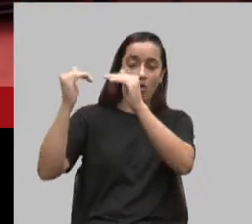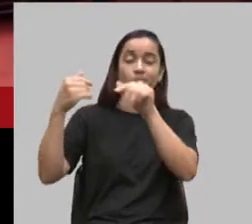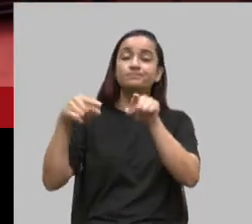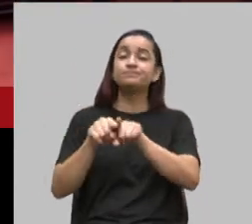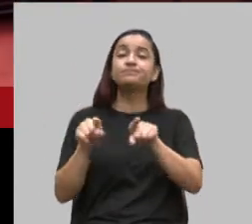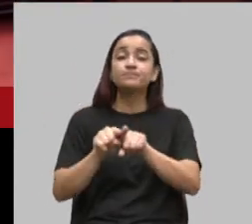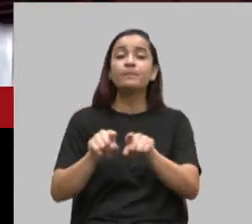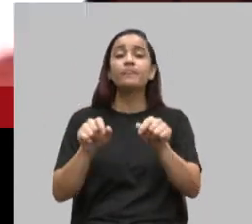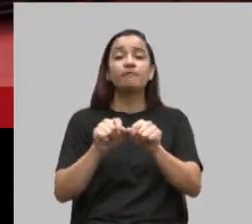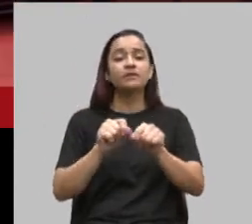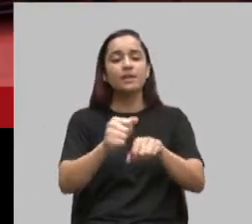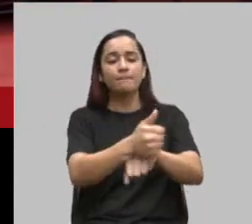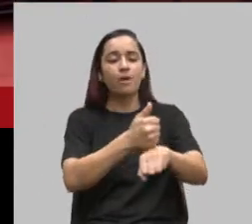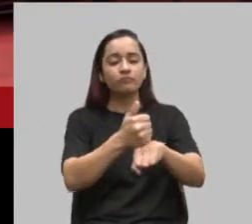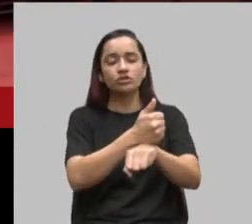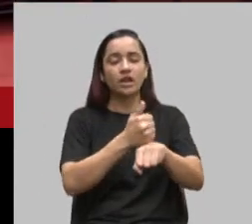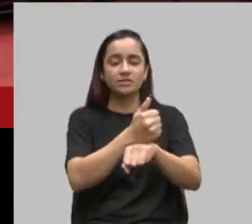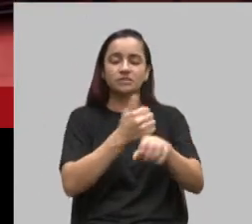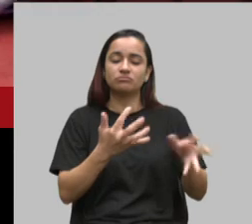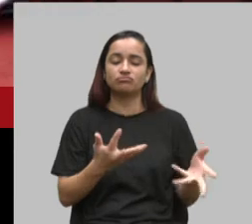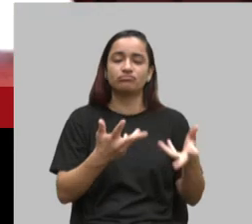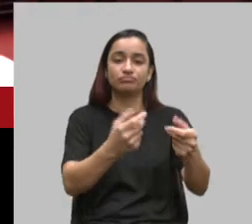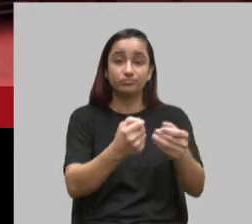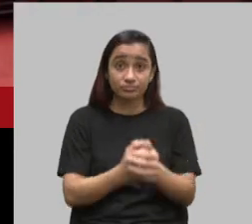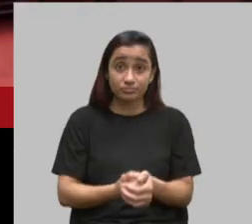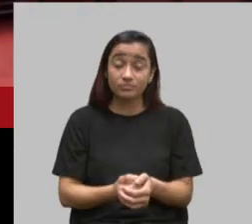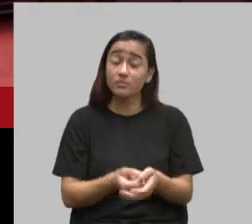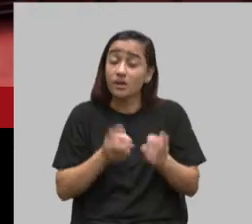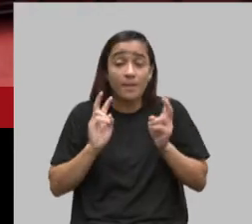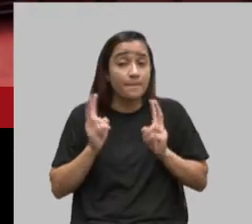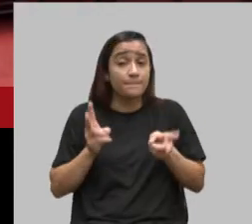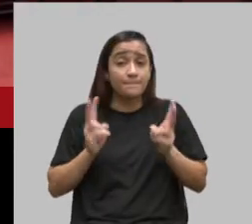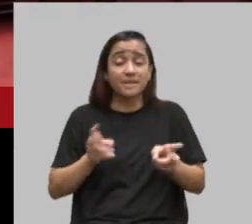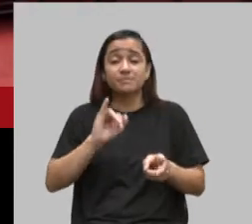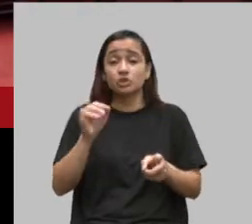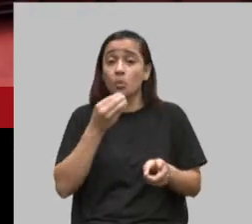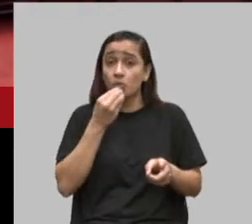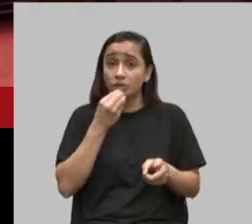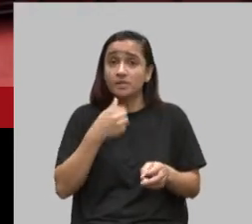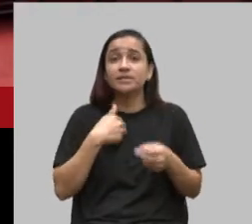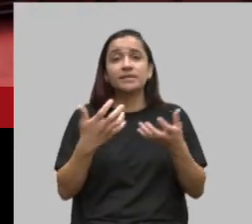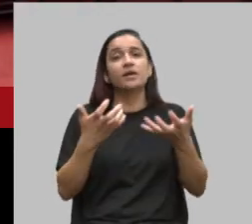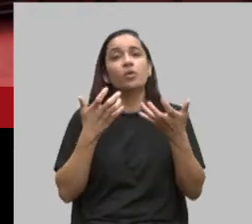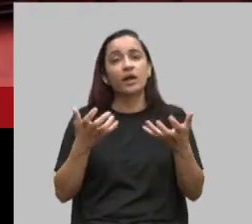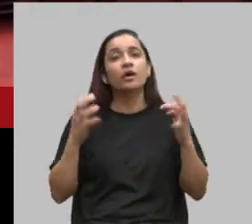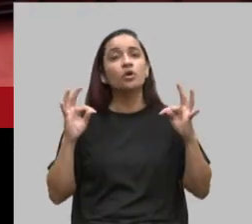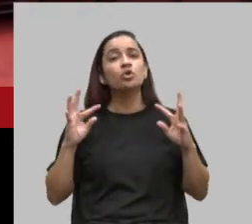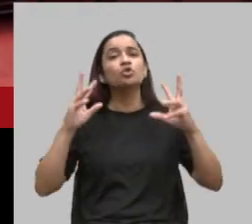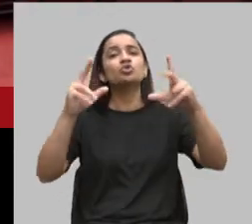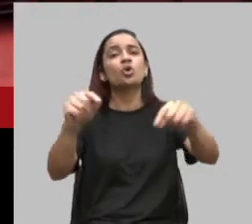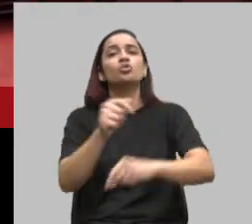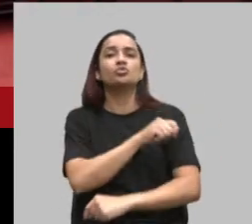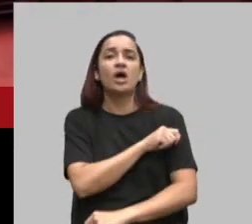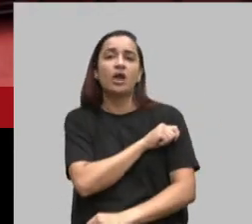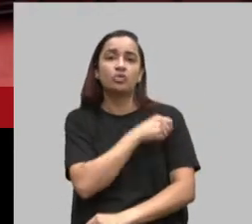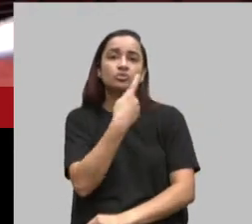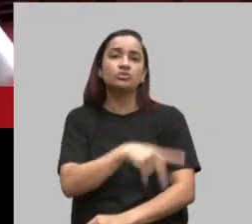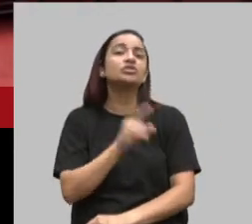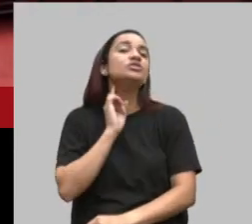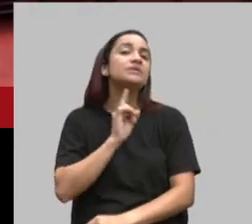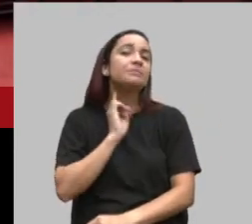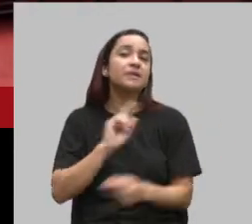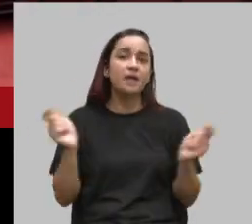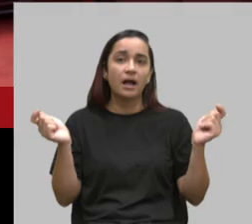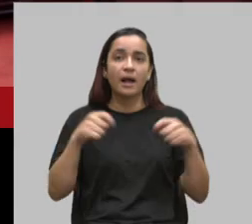de se profissionalizar E são essas mesmas oportunidades que eu espero que todos os estudantes de Minas Gerais possam ter